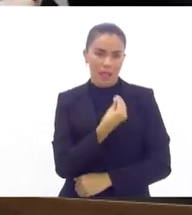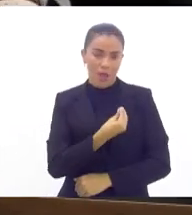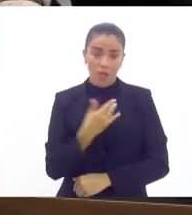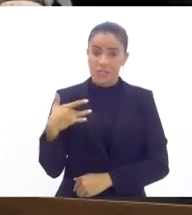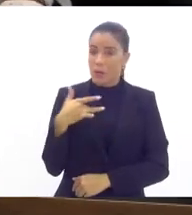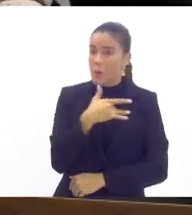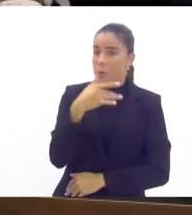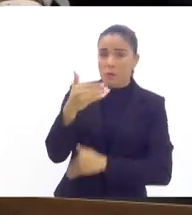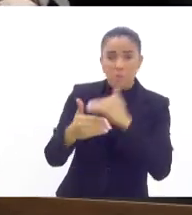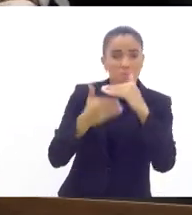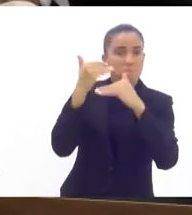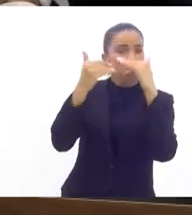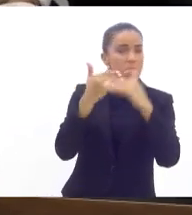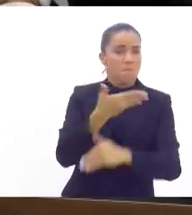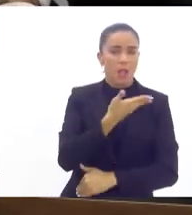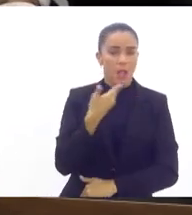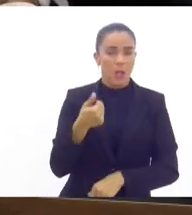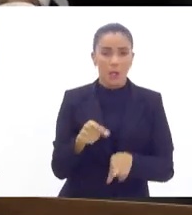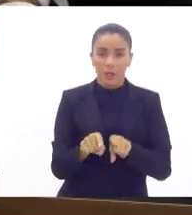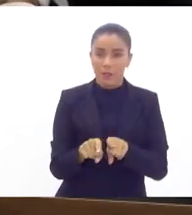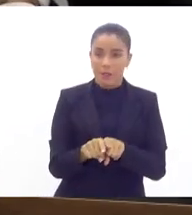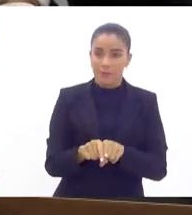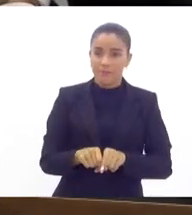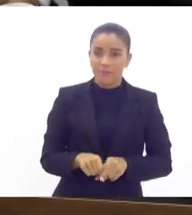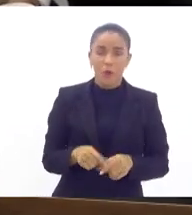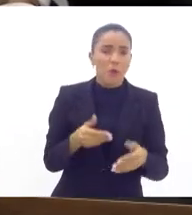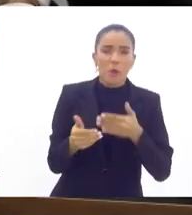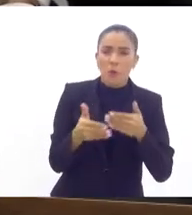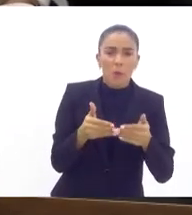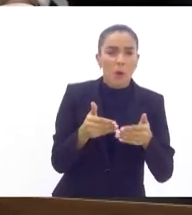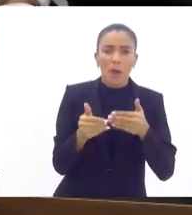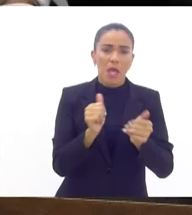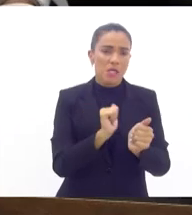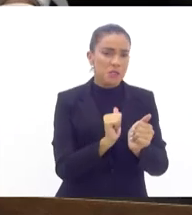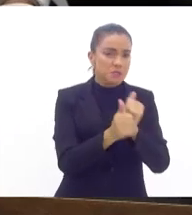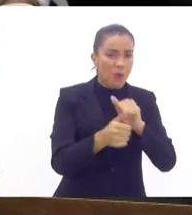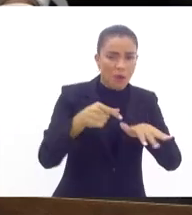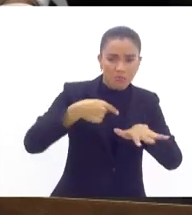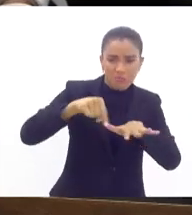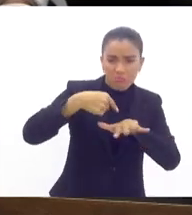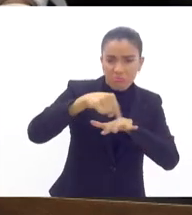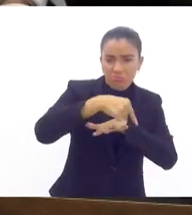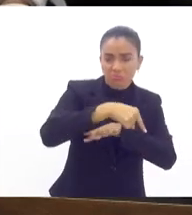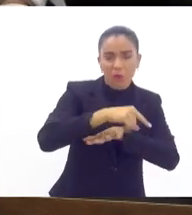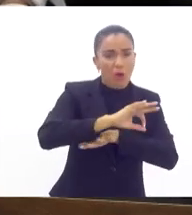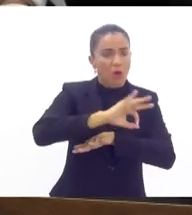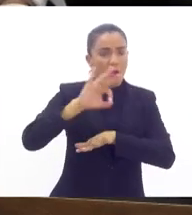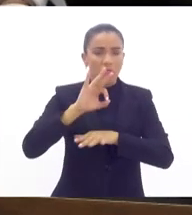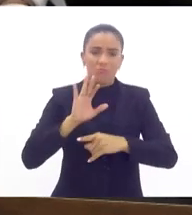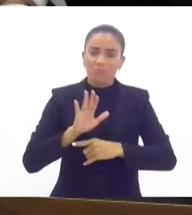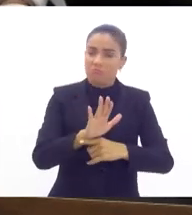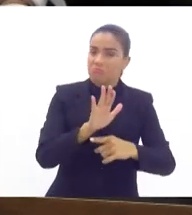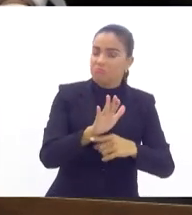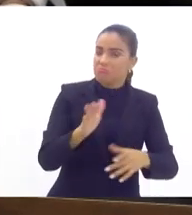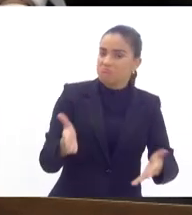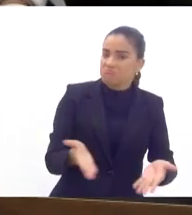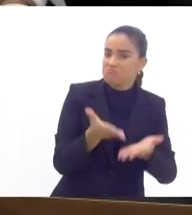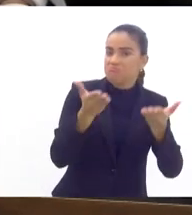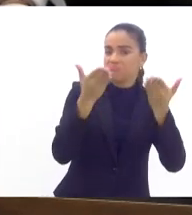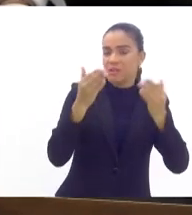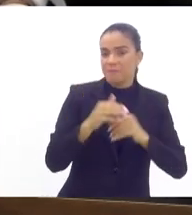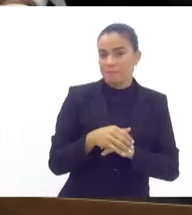ou seja qualquer o esporte faz bem para qualquer pessoa e o senhor tá fazendo com muita